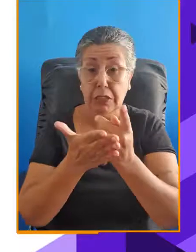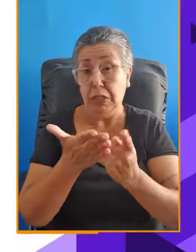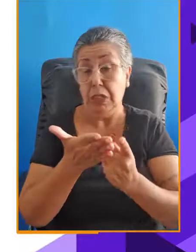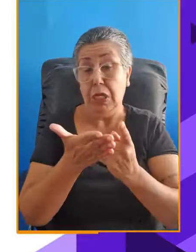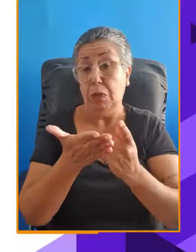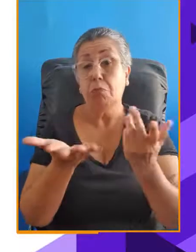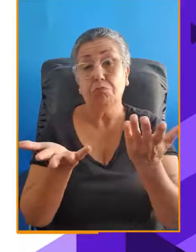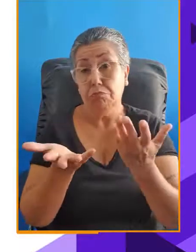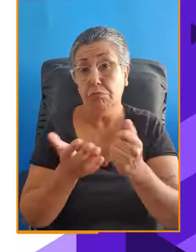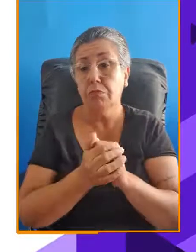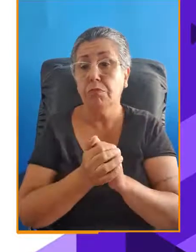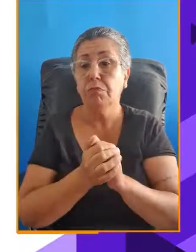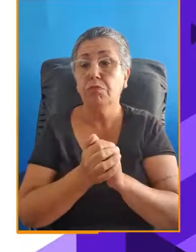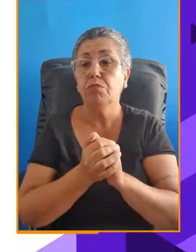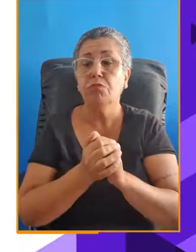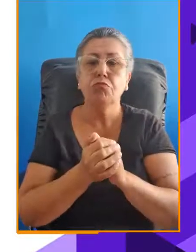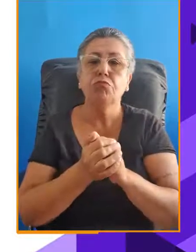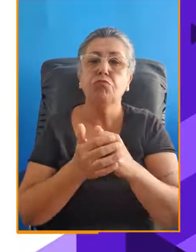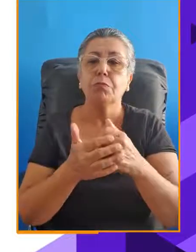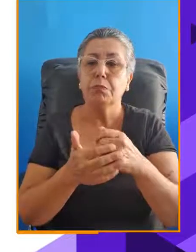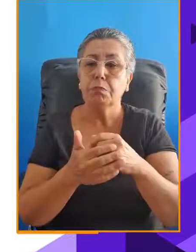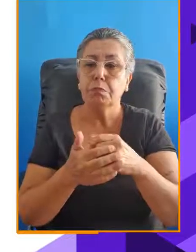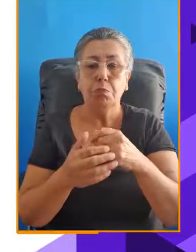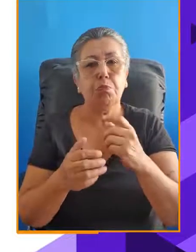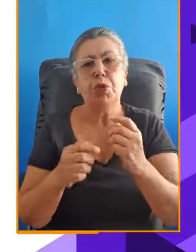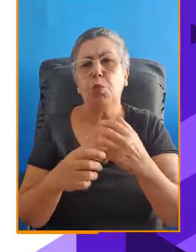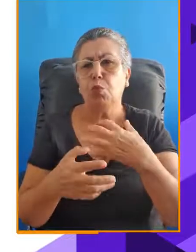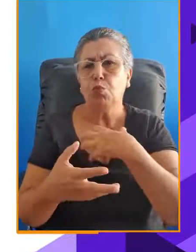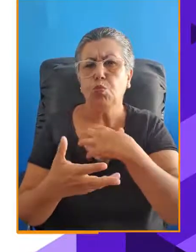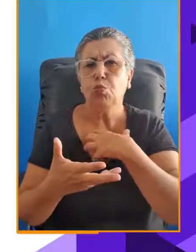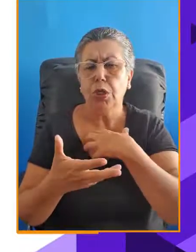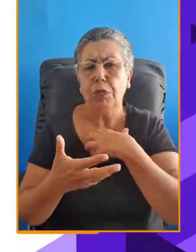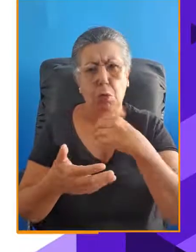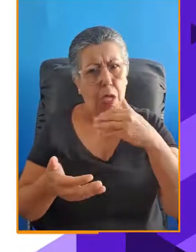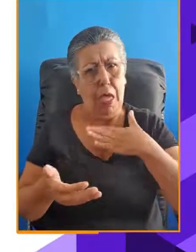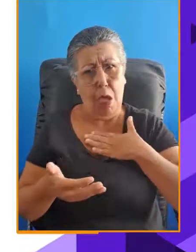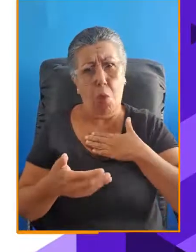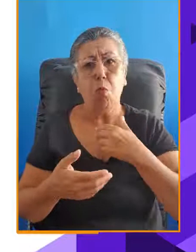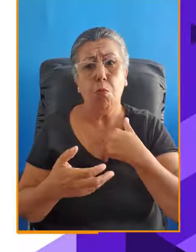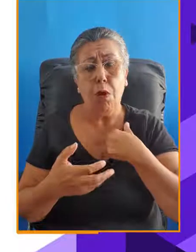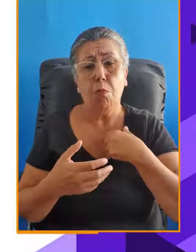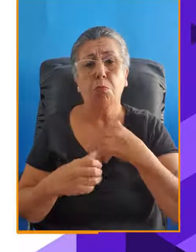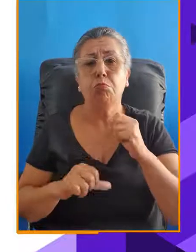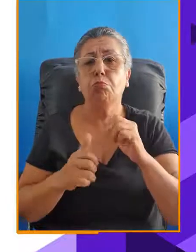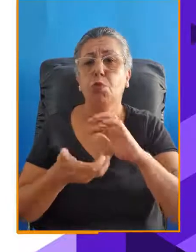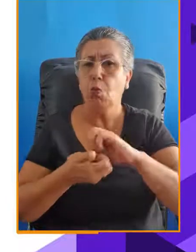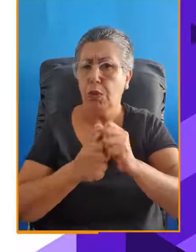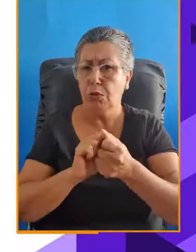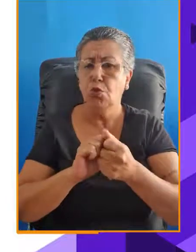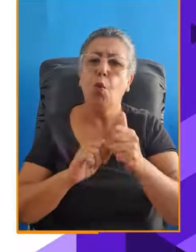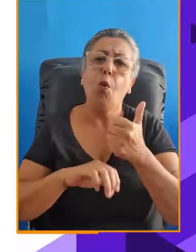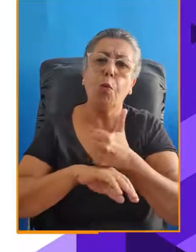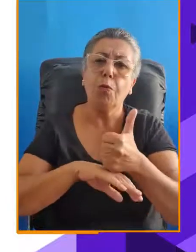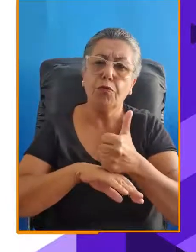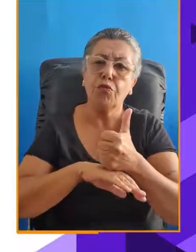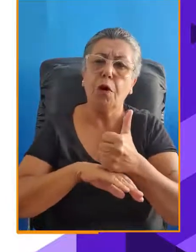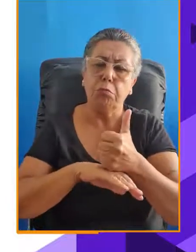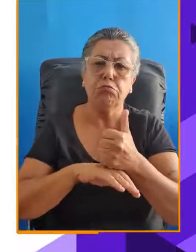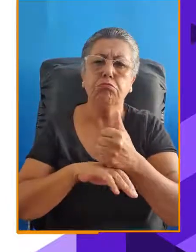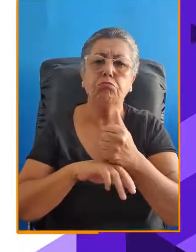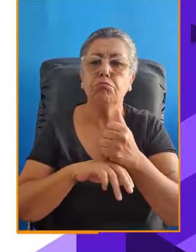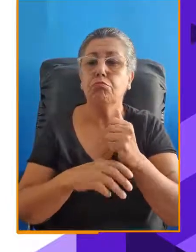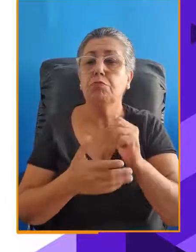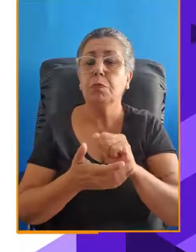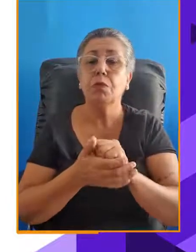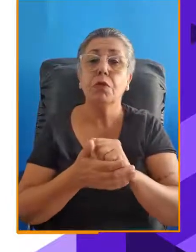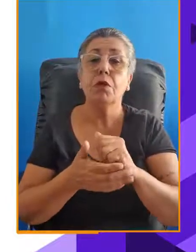e pintura, ou seja, pelo gesto, pela atitude manual do artista ou do profissional de edição